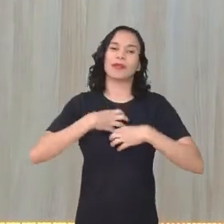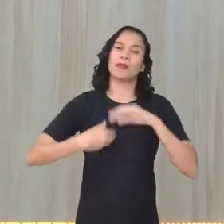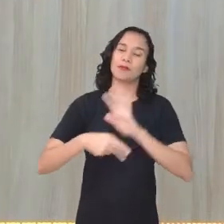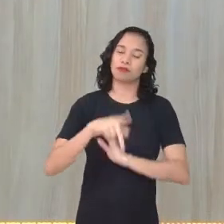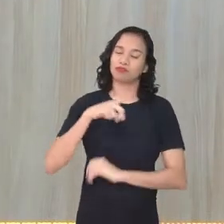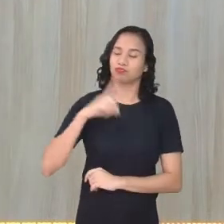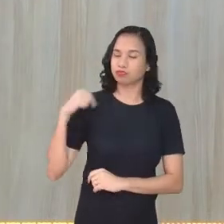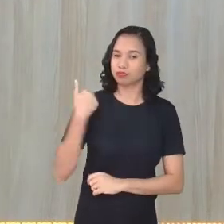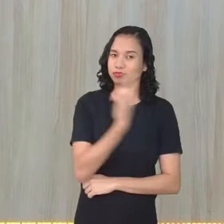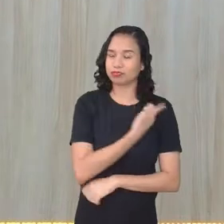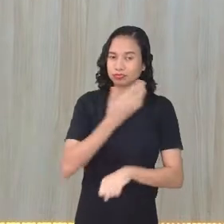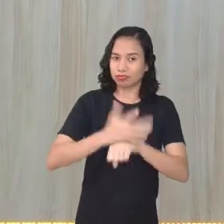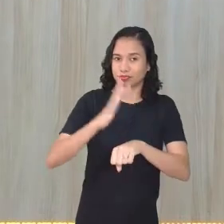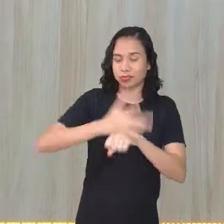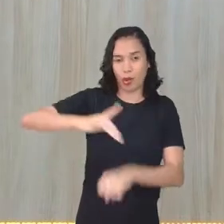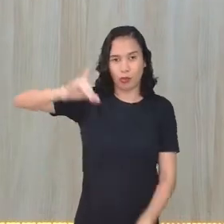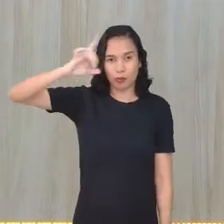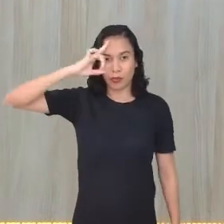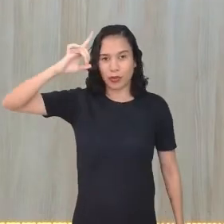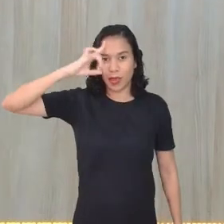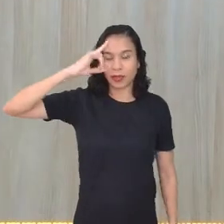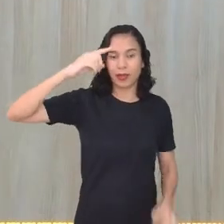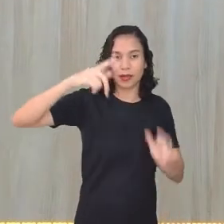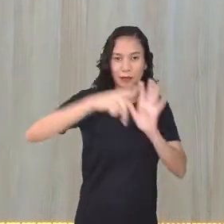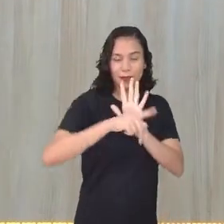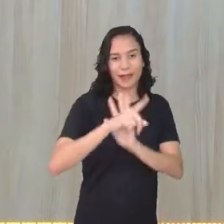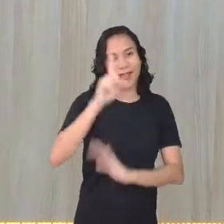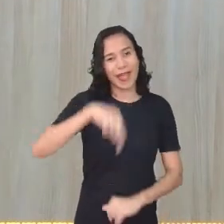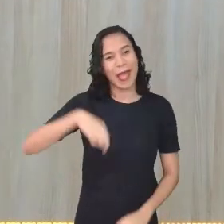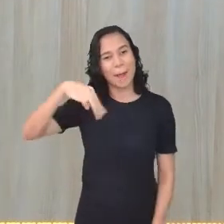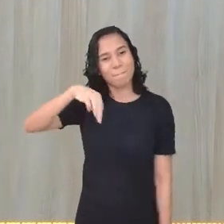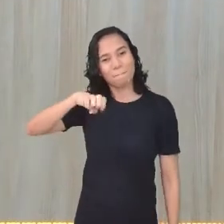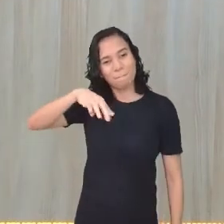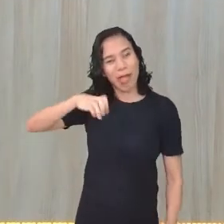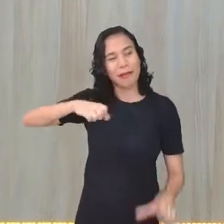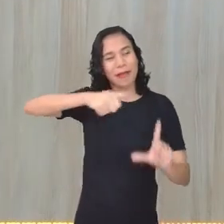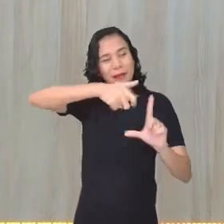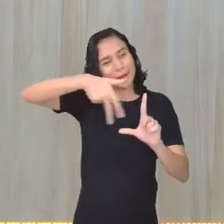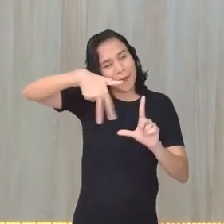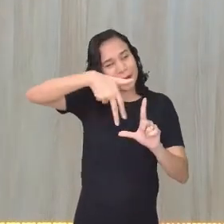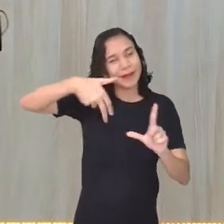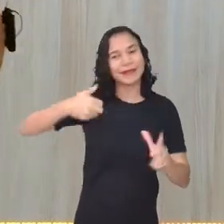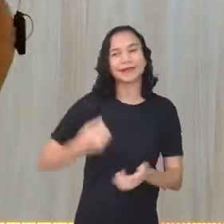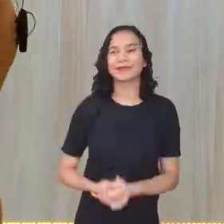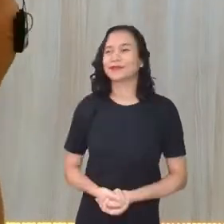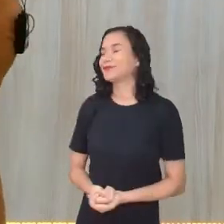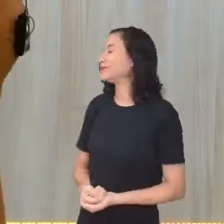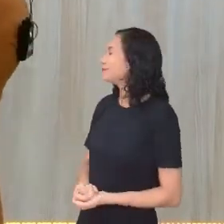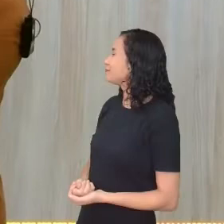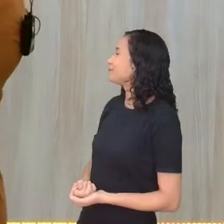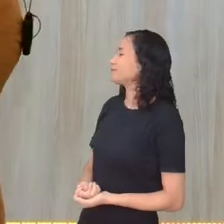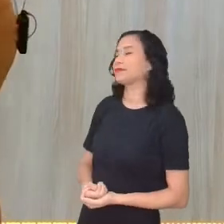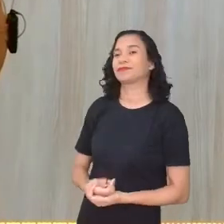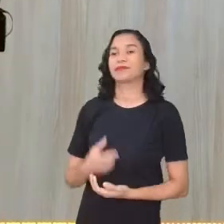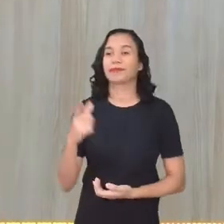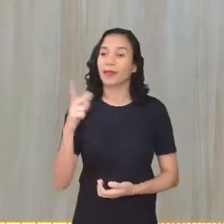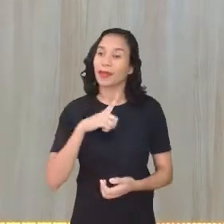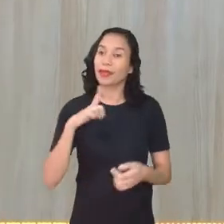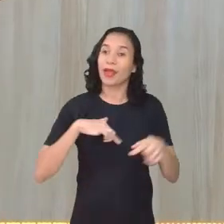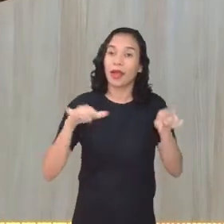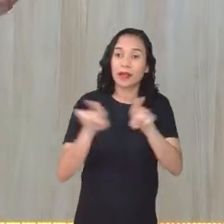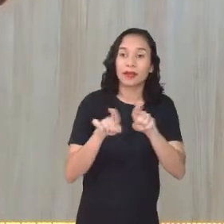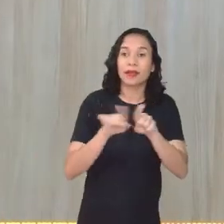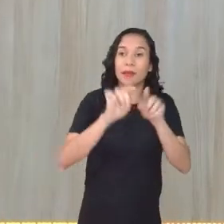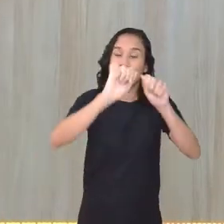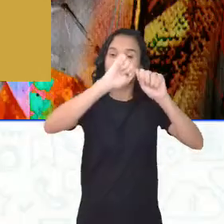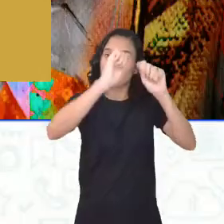a gente tem no nosso dia a dia e acabou virando meme. O que é que não vira meme hoje em dia, né, minha gente? Bora lá. Não só na